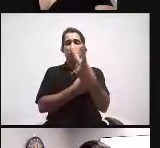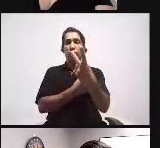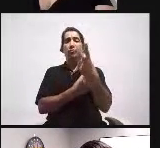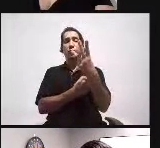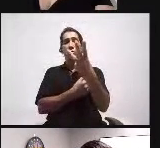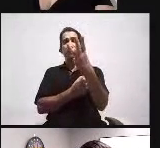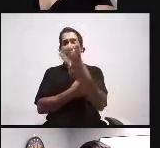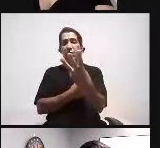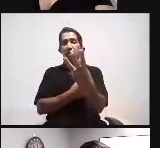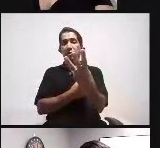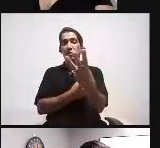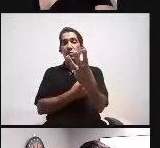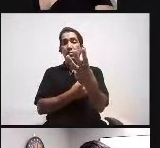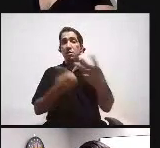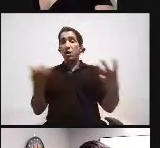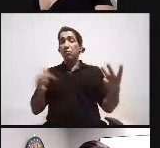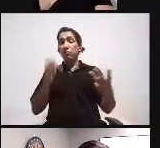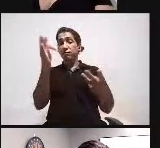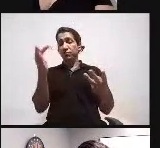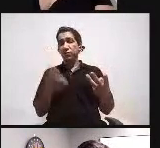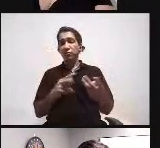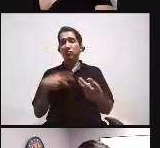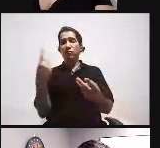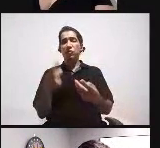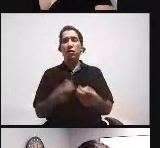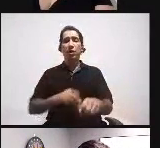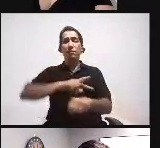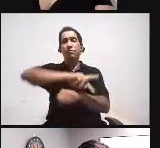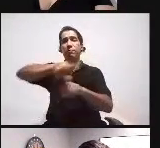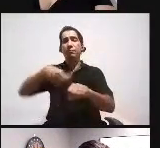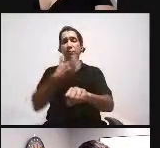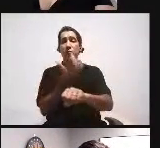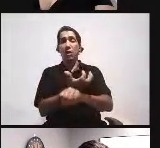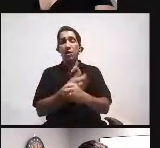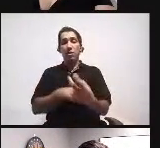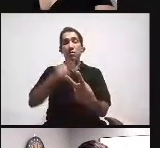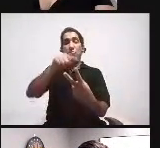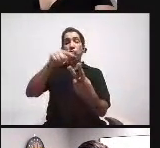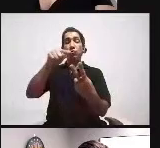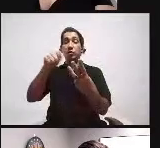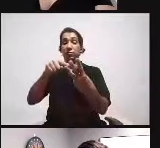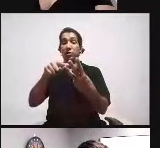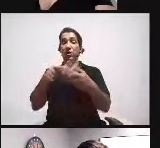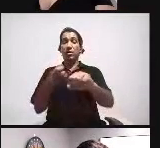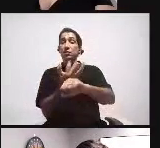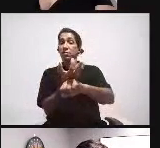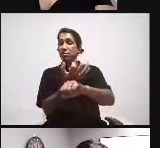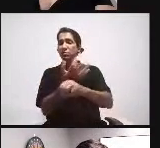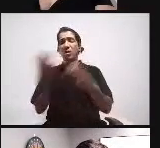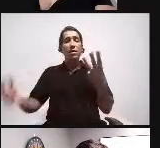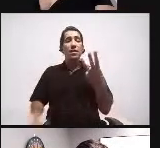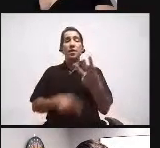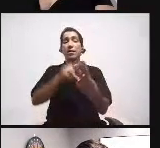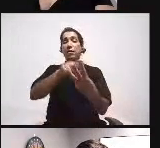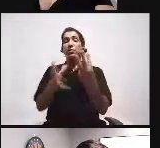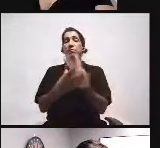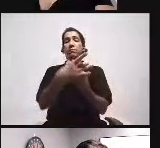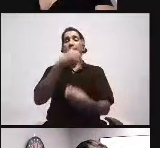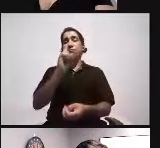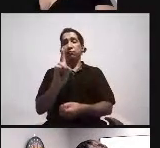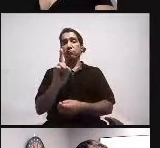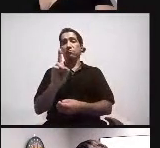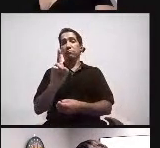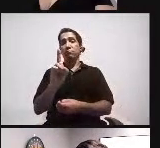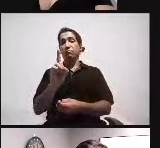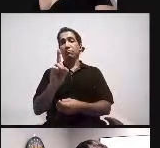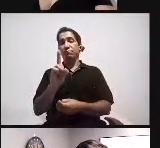entenda, que a universidade entenda. A disciplina vai desaparecer. Ou vai ser interdisciplina,